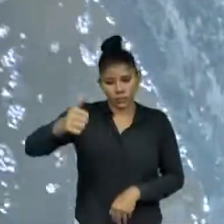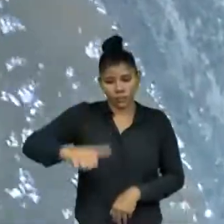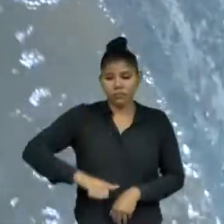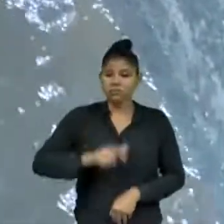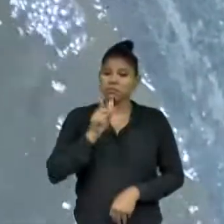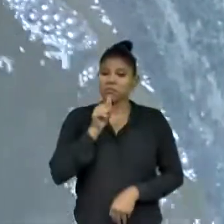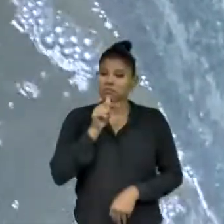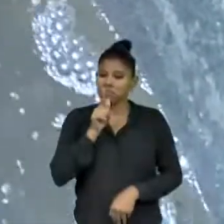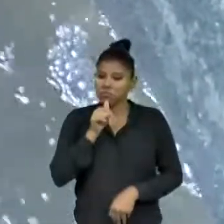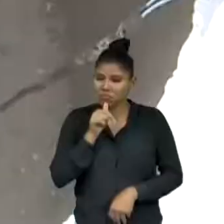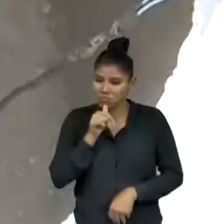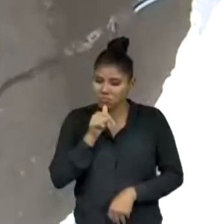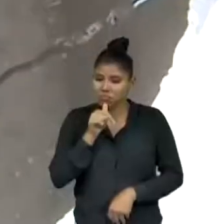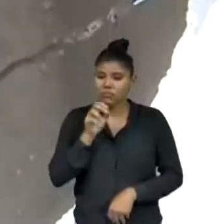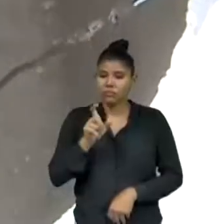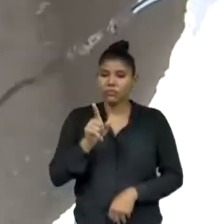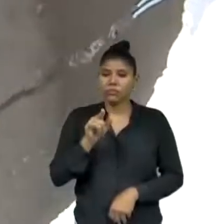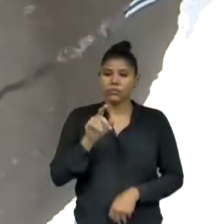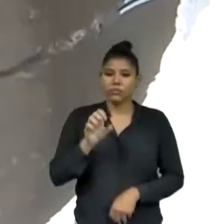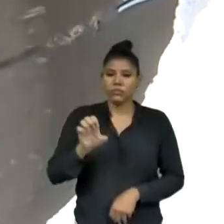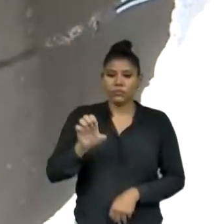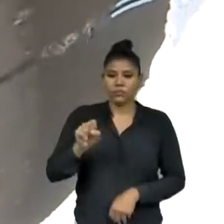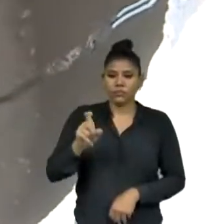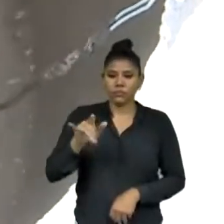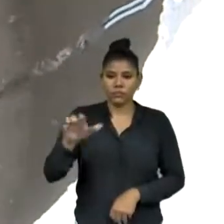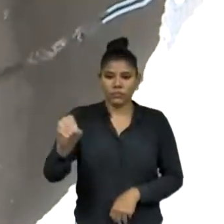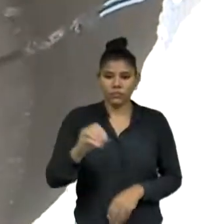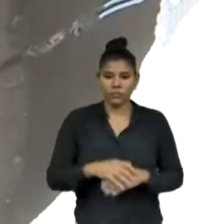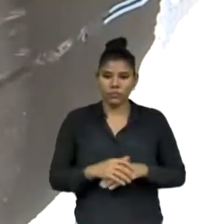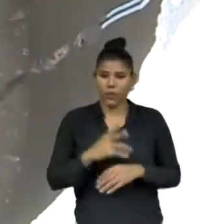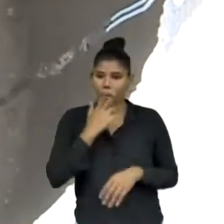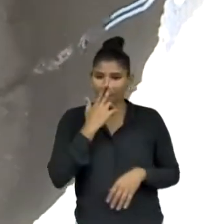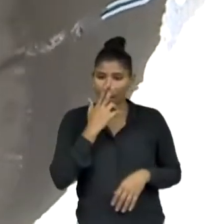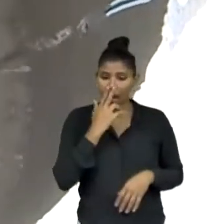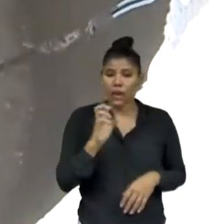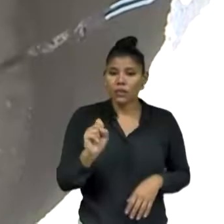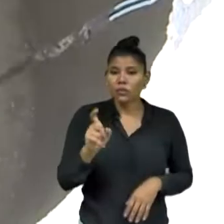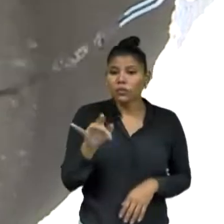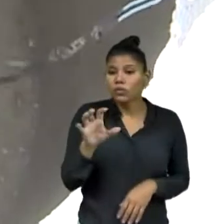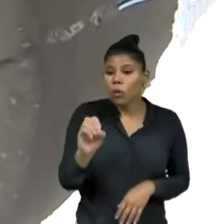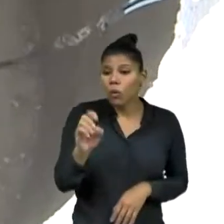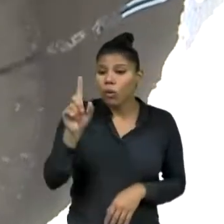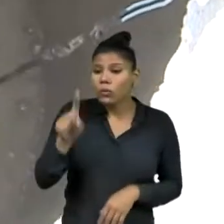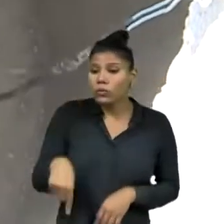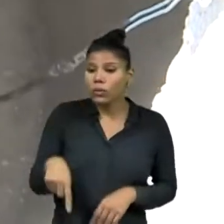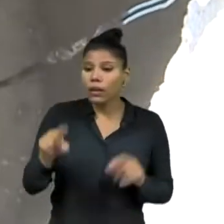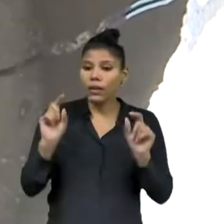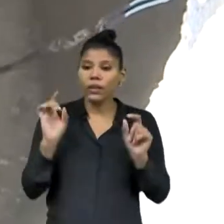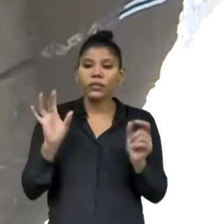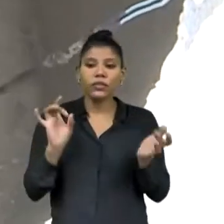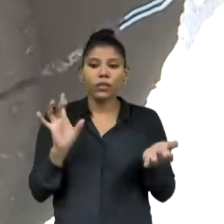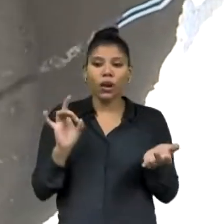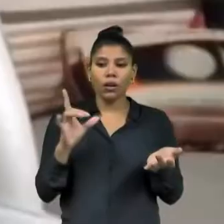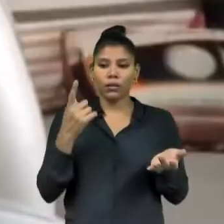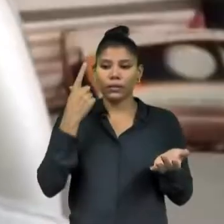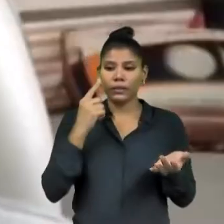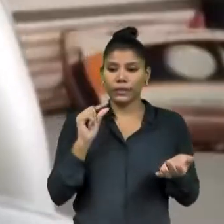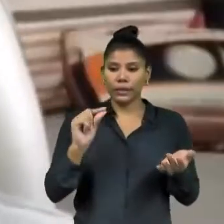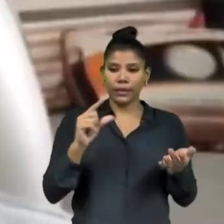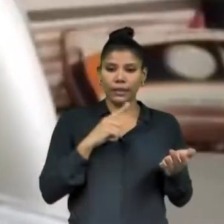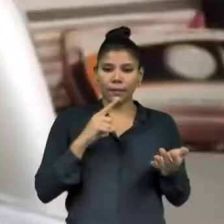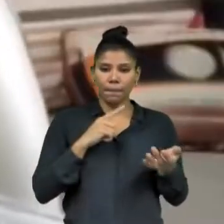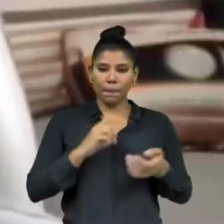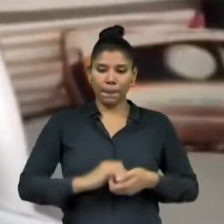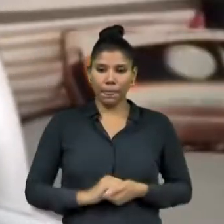estações elevatórias da cidade. O vírus no esgoto é apenas um índice de quem está ou esteve contaminado. O